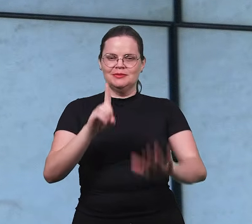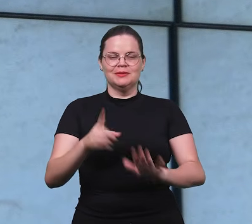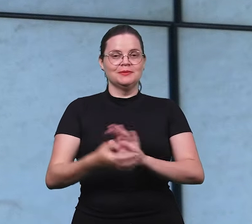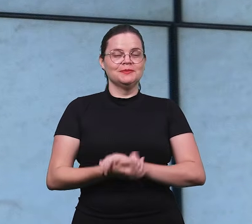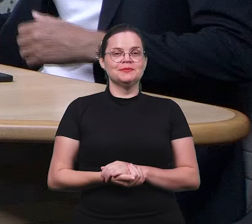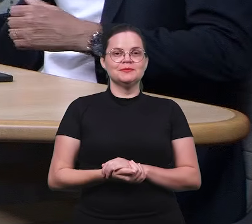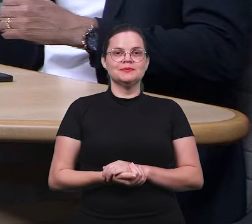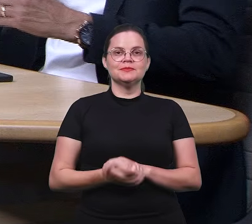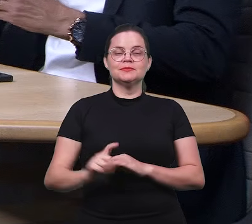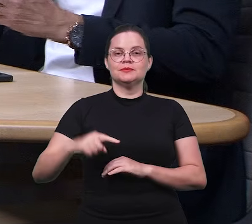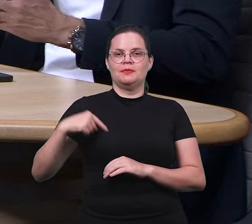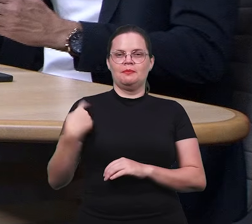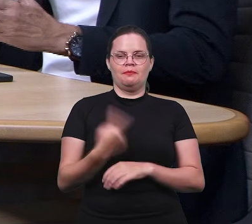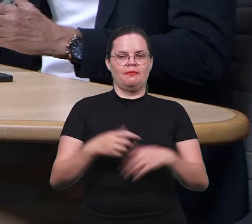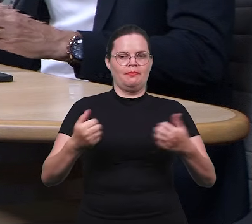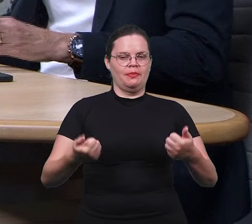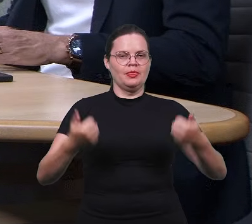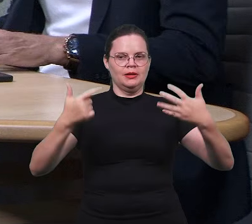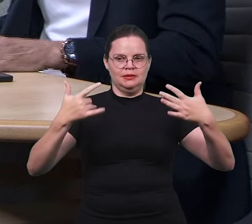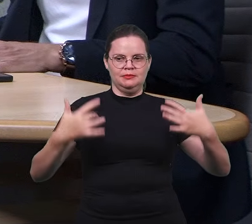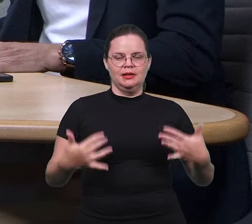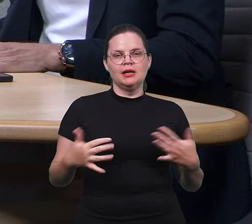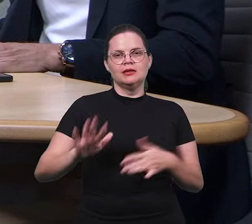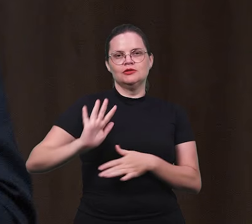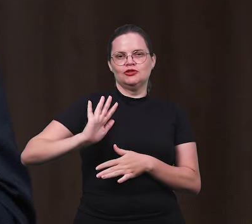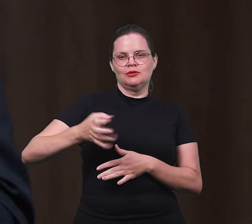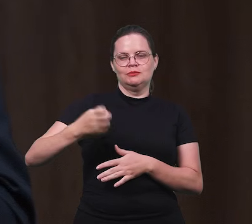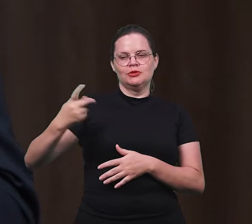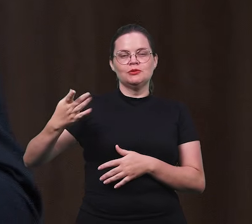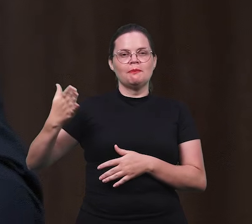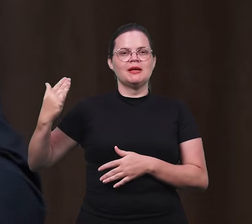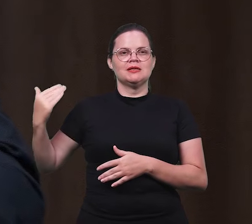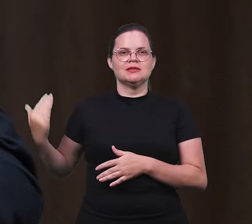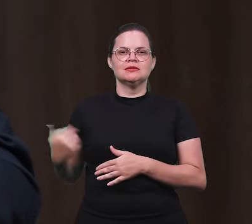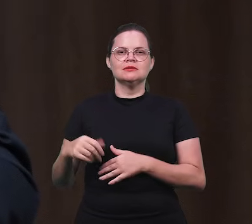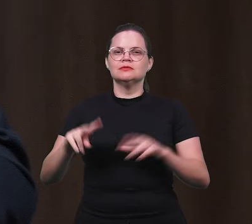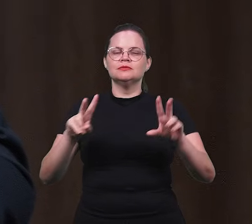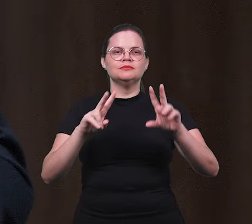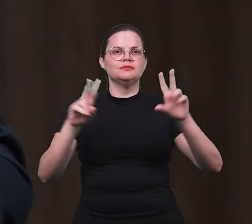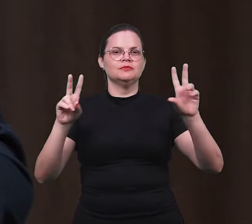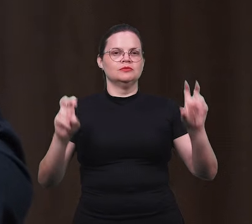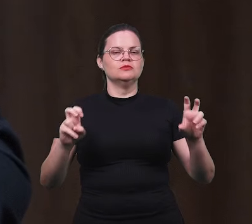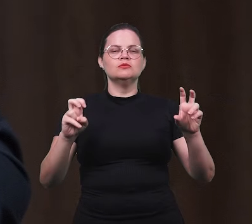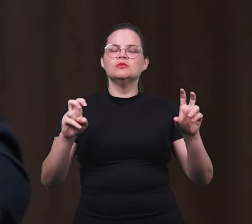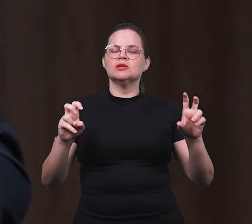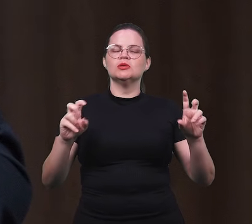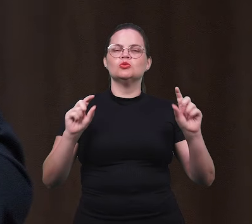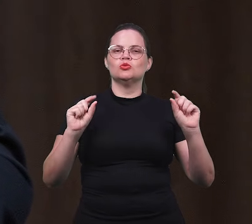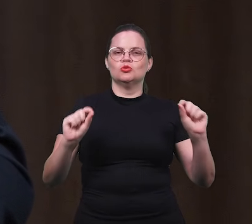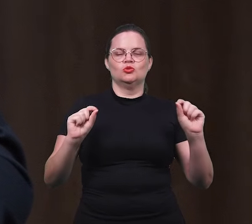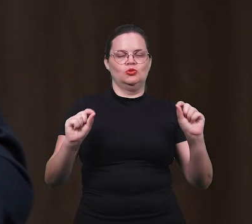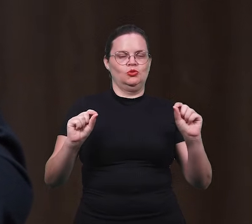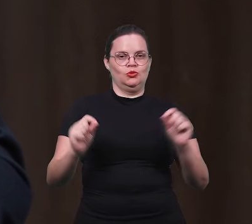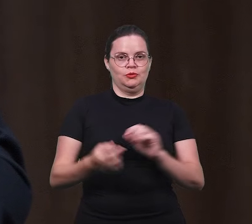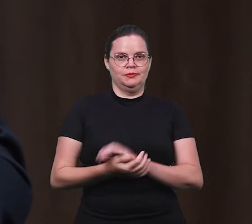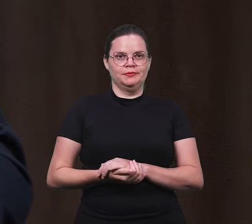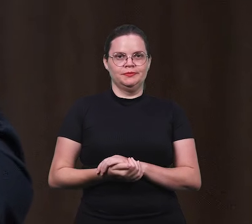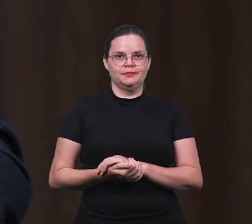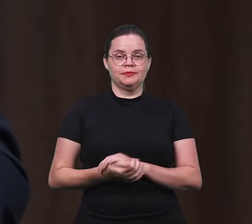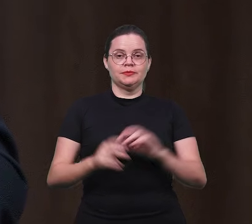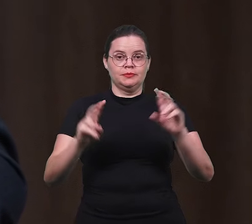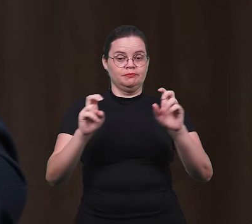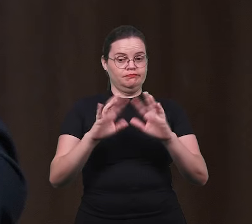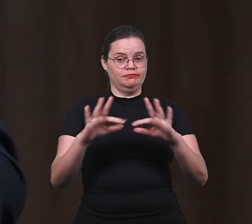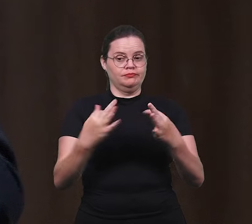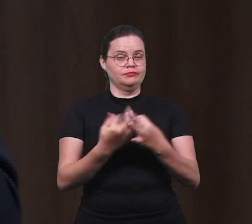Deus abençoe. Nós temos falado nos últimos programas acerca de um ponto importante